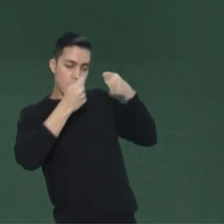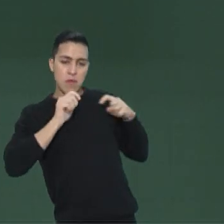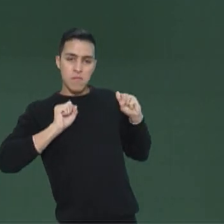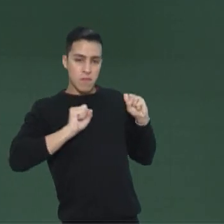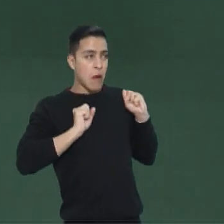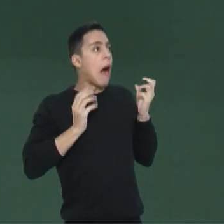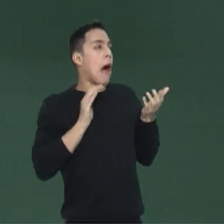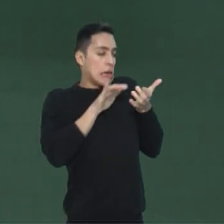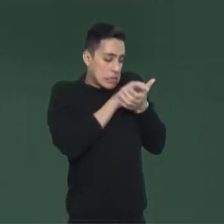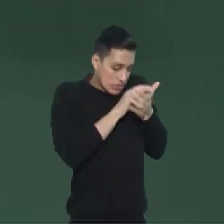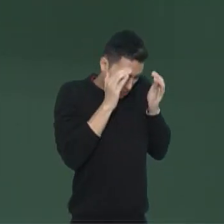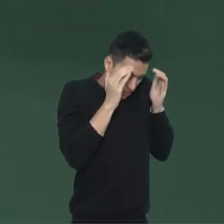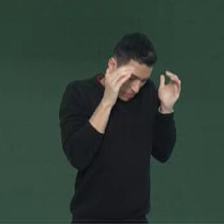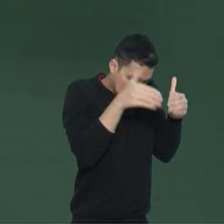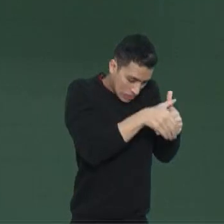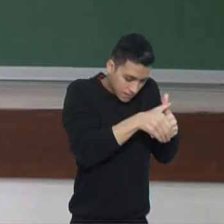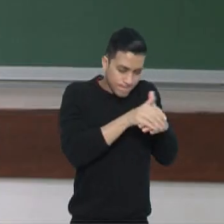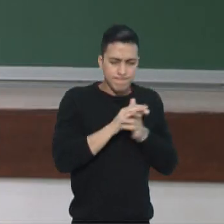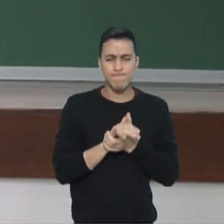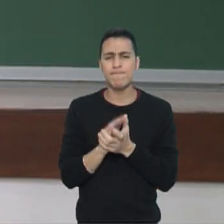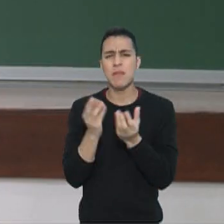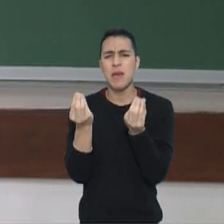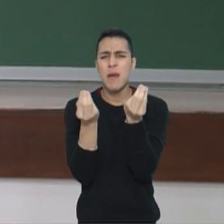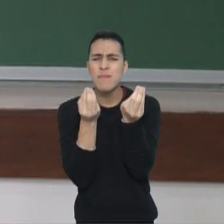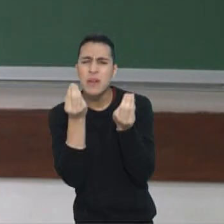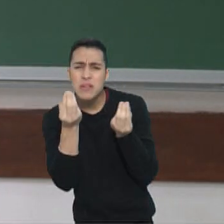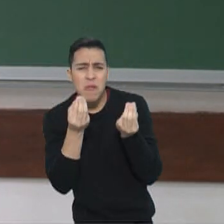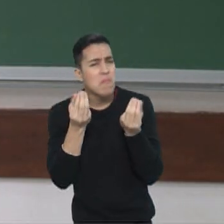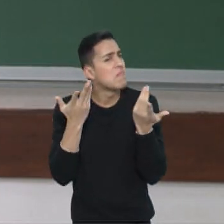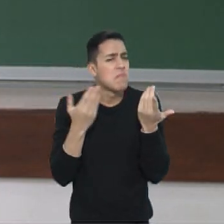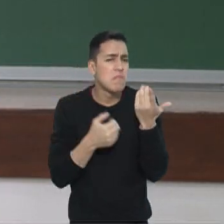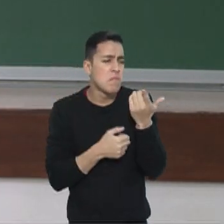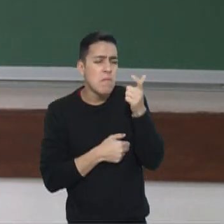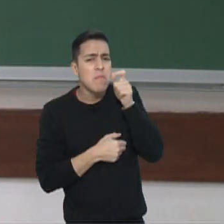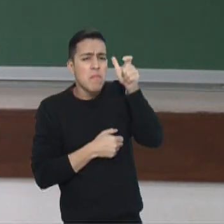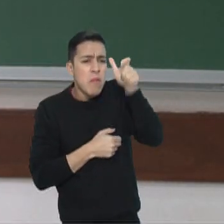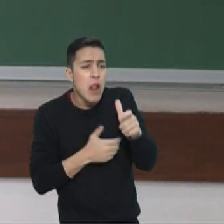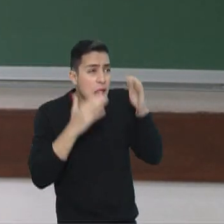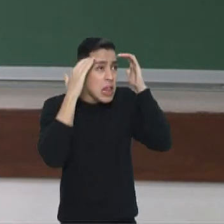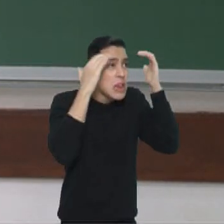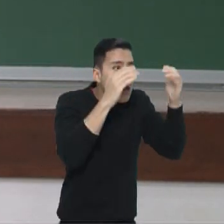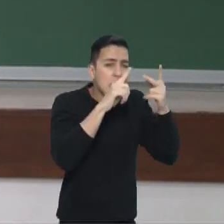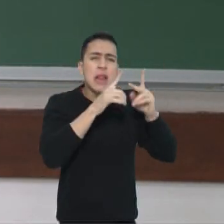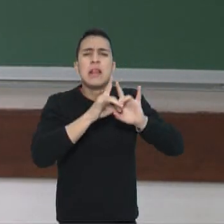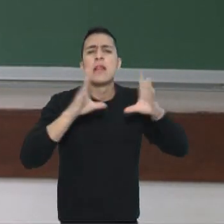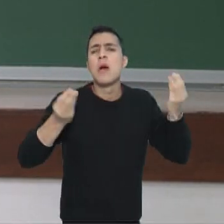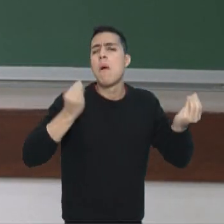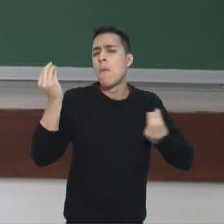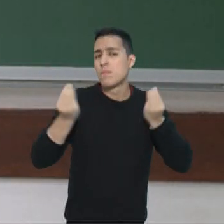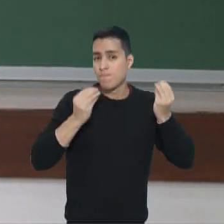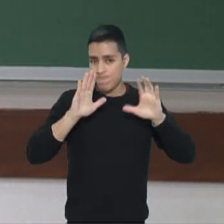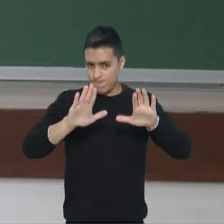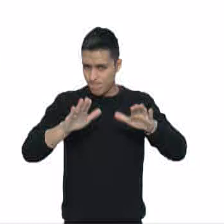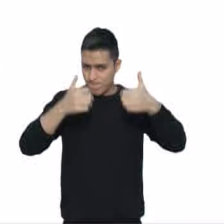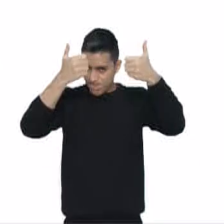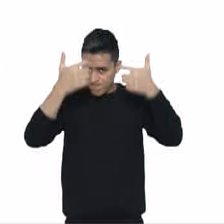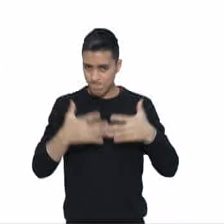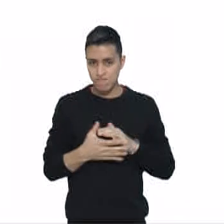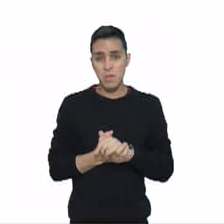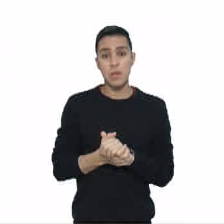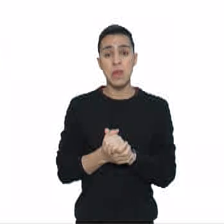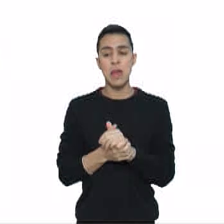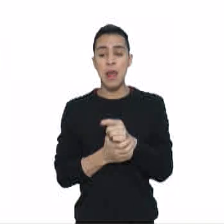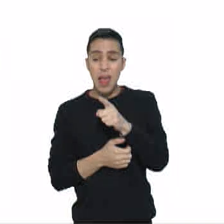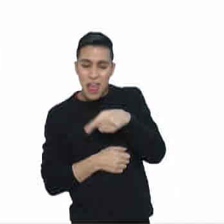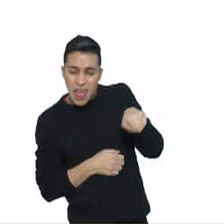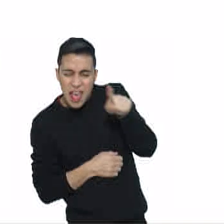ok? E como ficava então essa questão da liberdade e da obediência da mulher romana? Muito bem, geralmente as